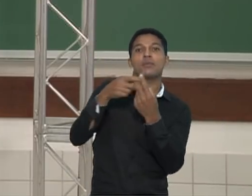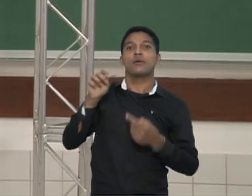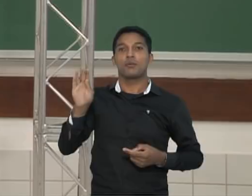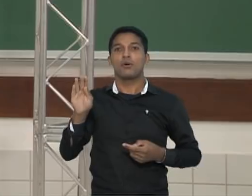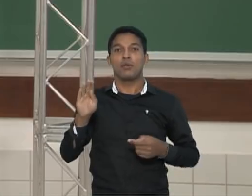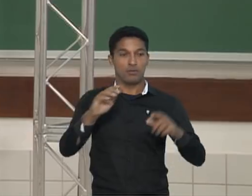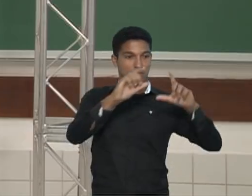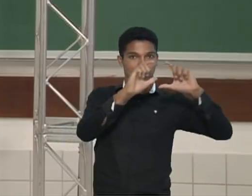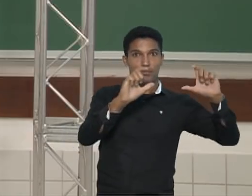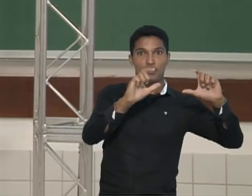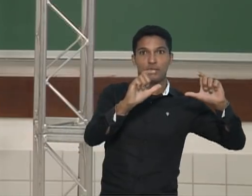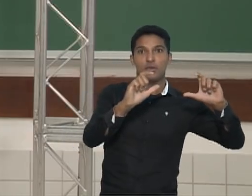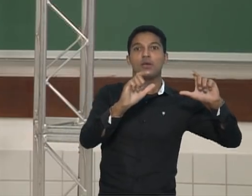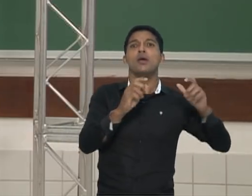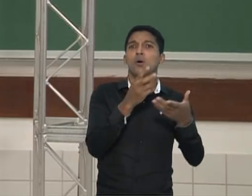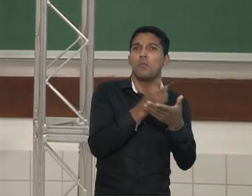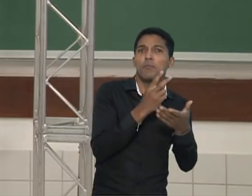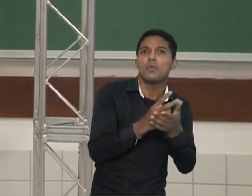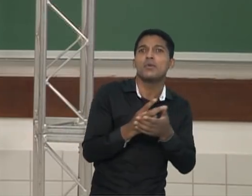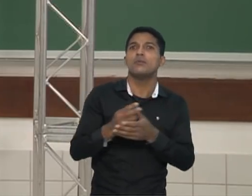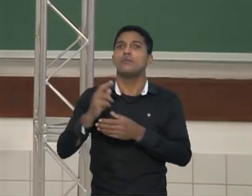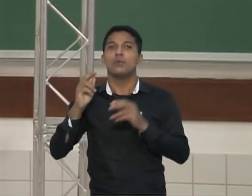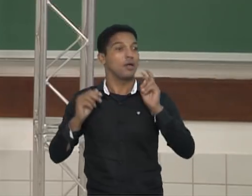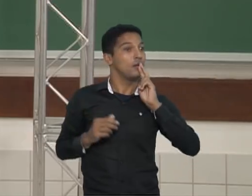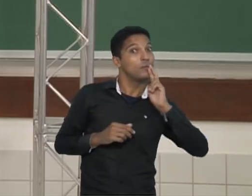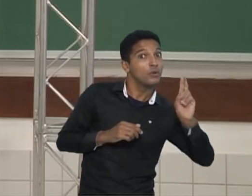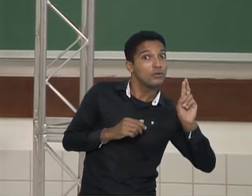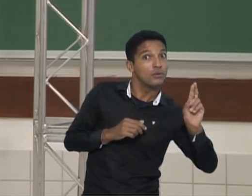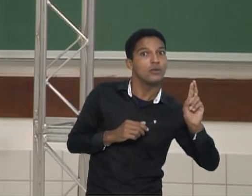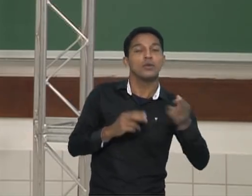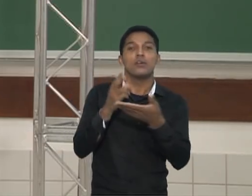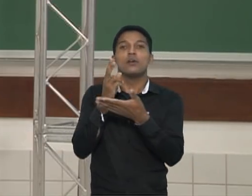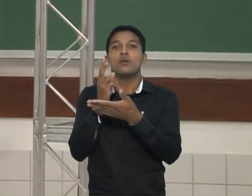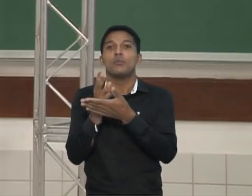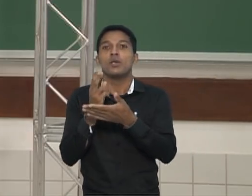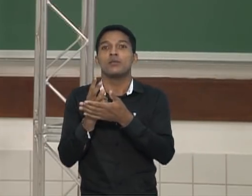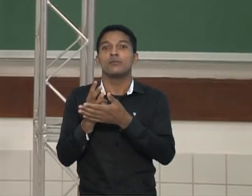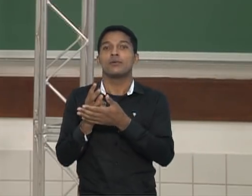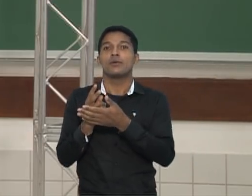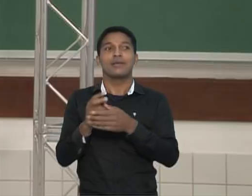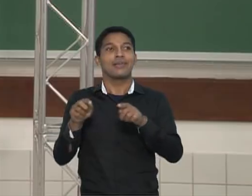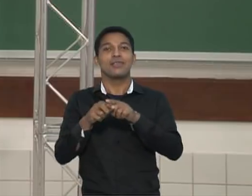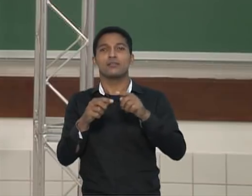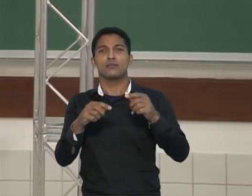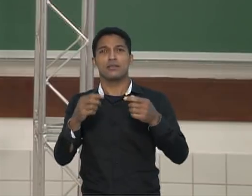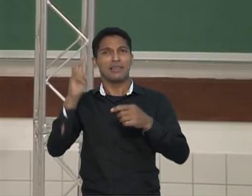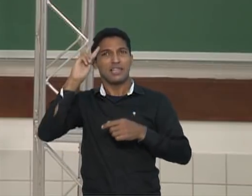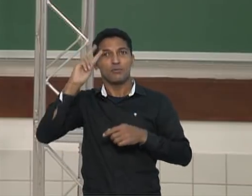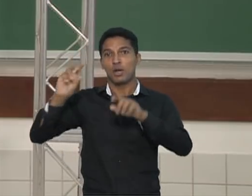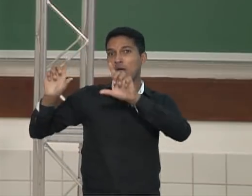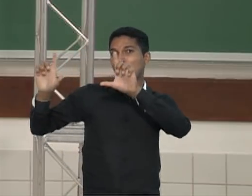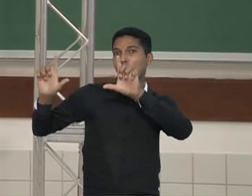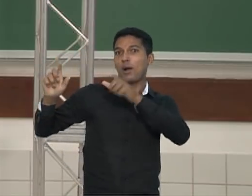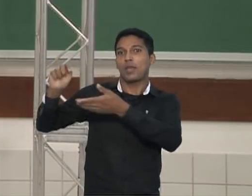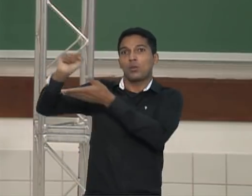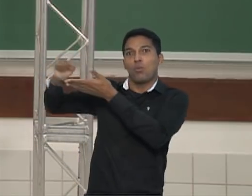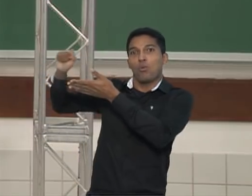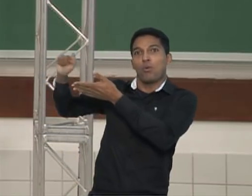o mesmo resultado pelo que eu resolvi ali no quadro, lembram? Que é a